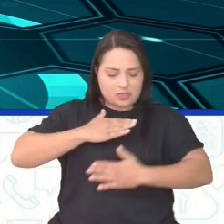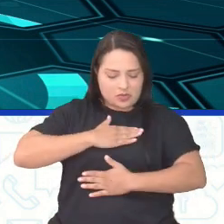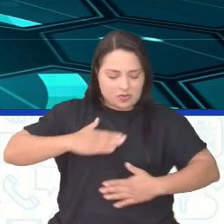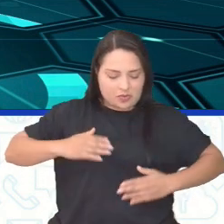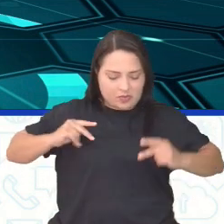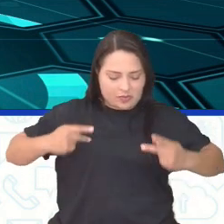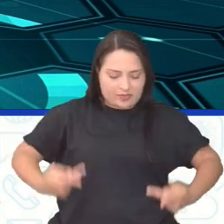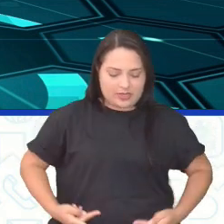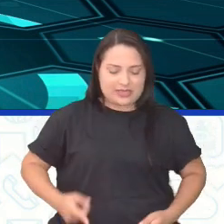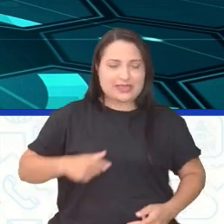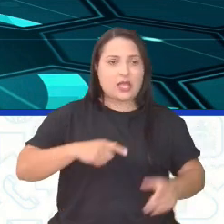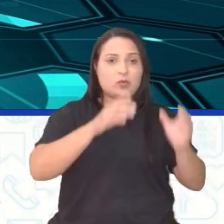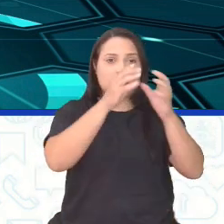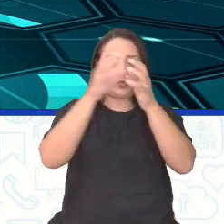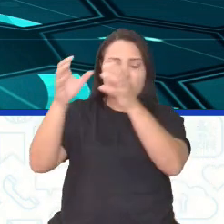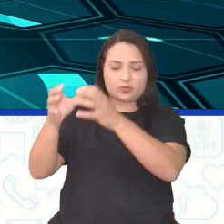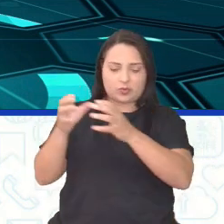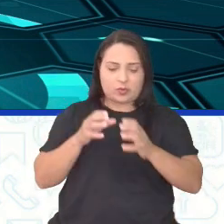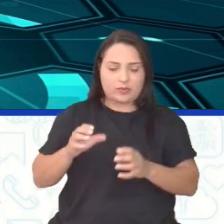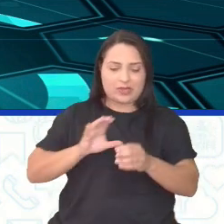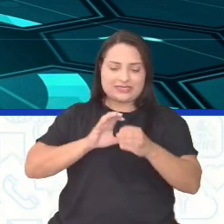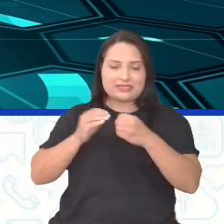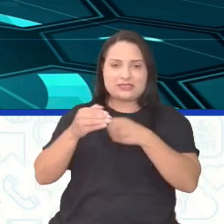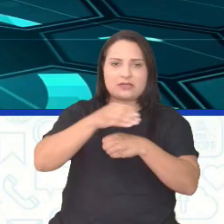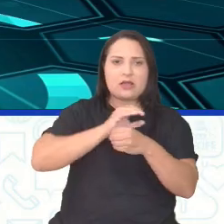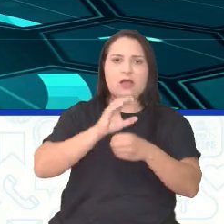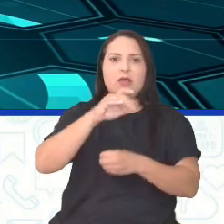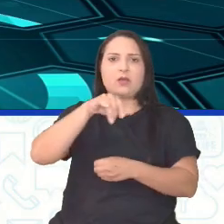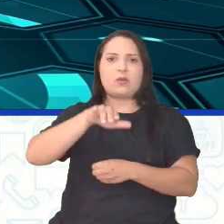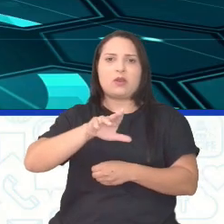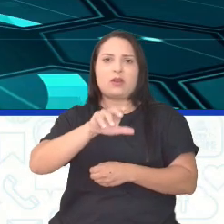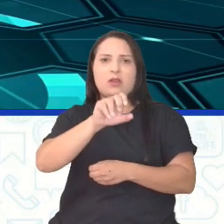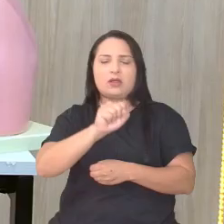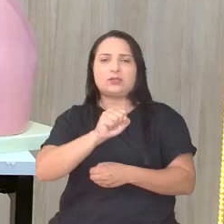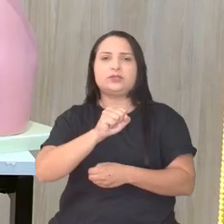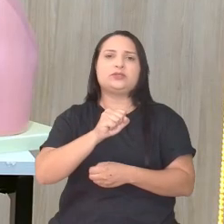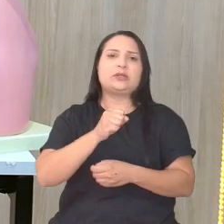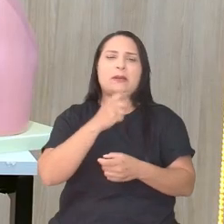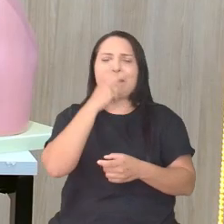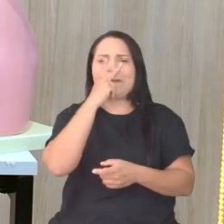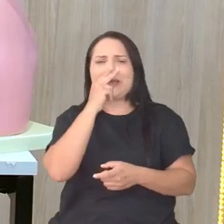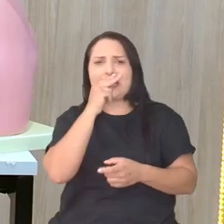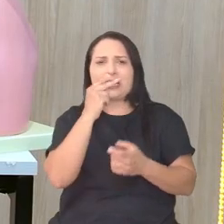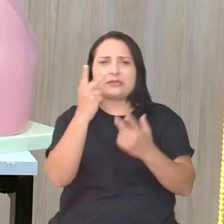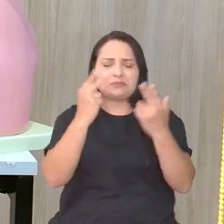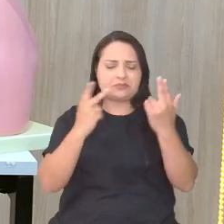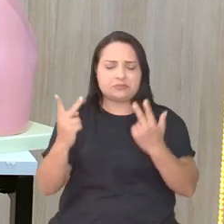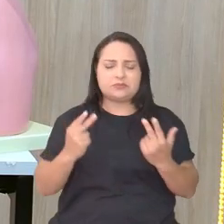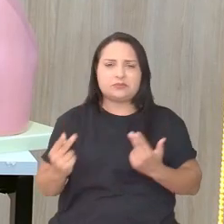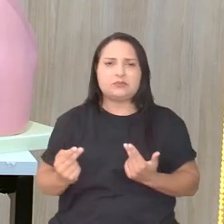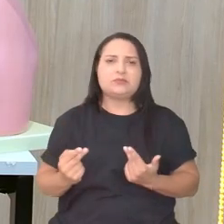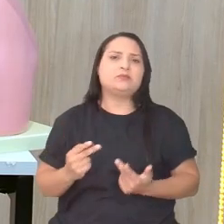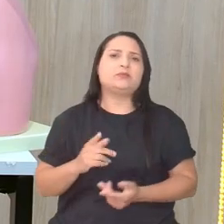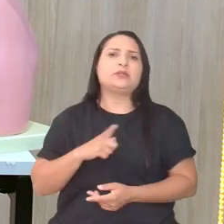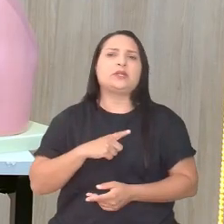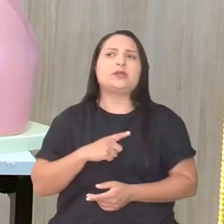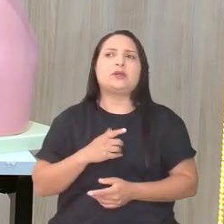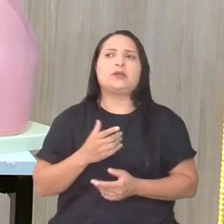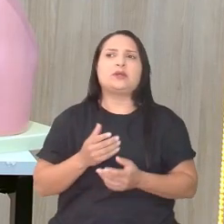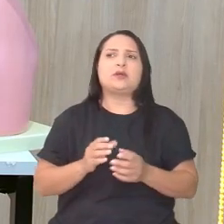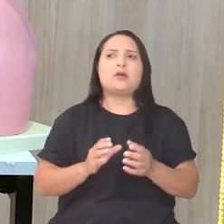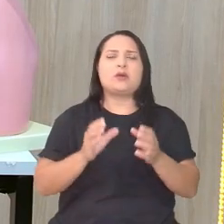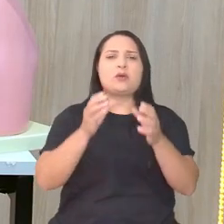células semelhantes entre si. E cada grupo constitui um tecido. Então, a gente está diante agora de um conjunto,